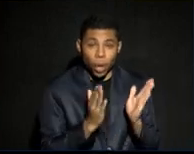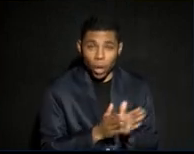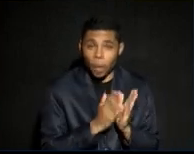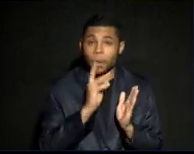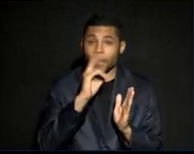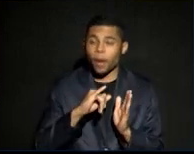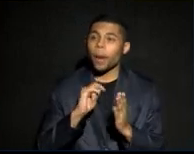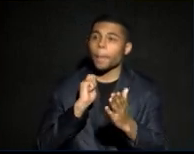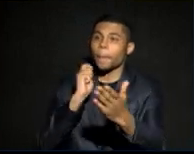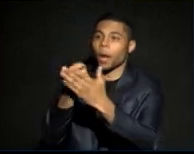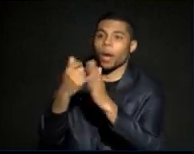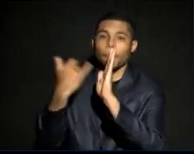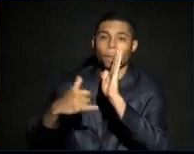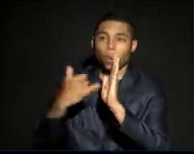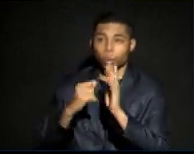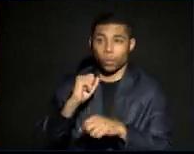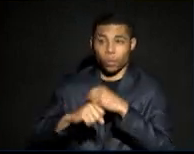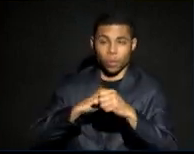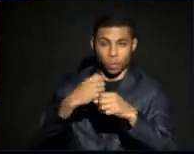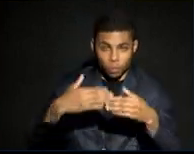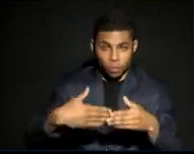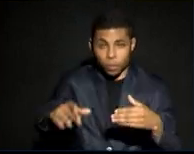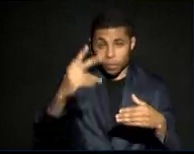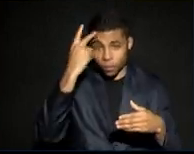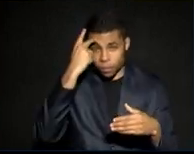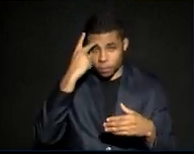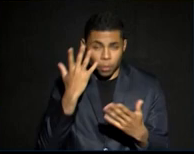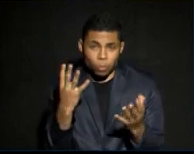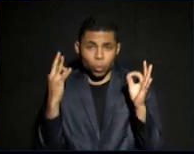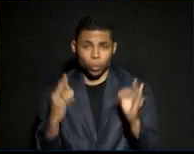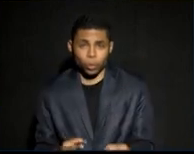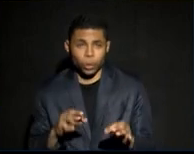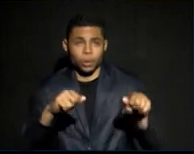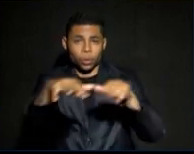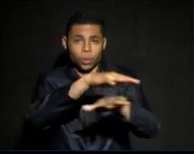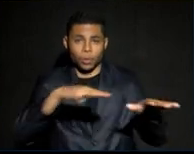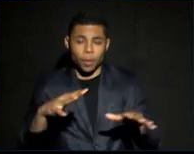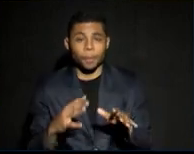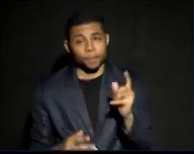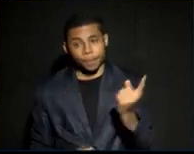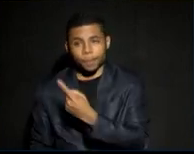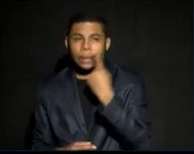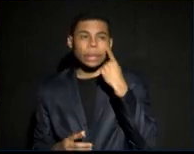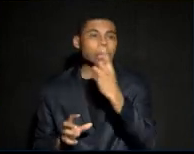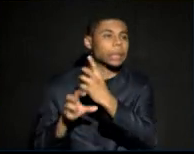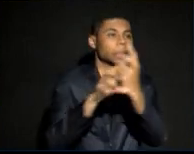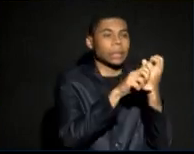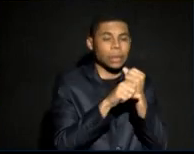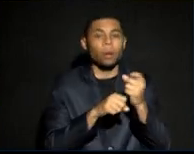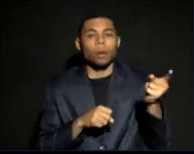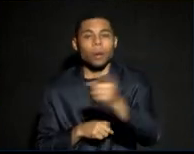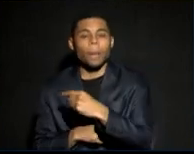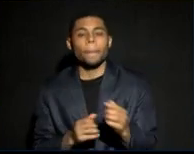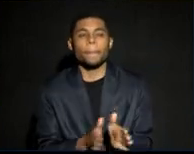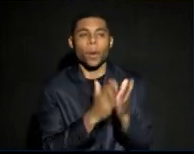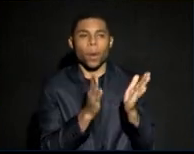imposto nos próximos anos em São Paulo é uma política de justiça social nós levantamos toda a população pobre extremamente